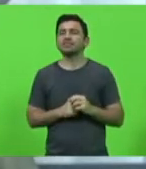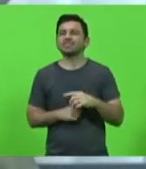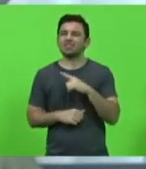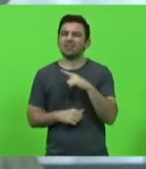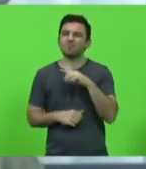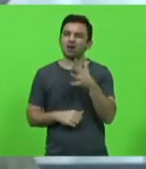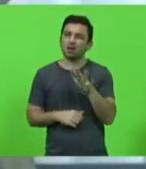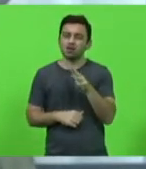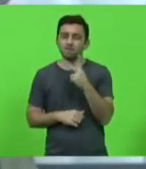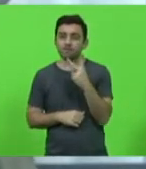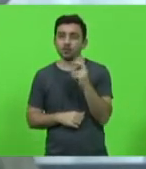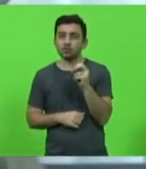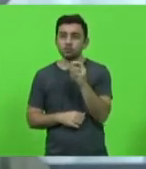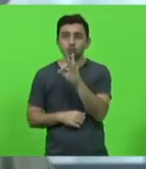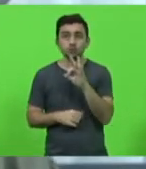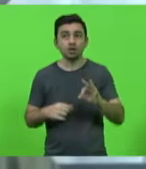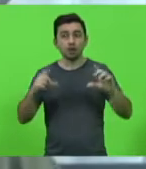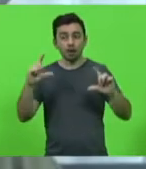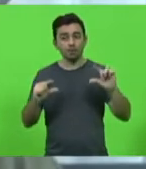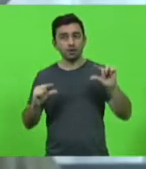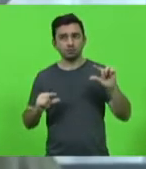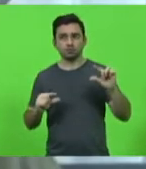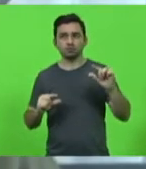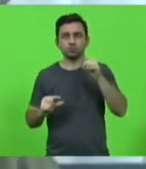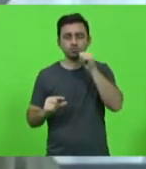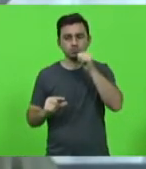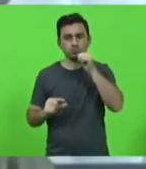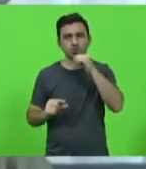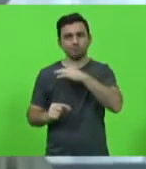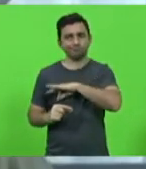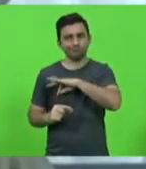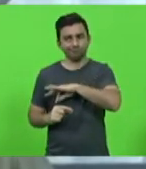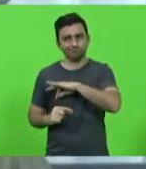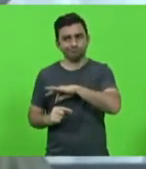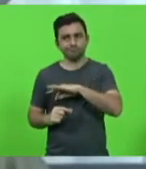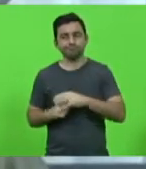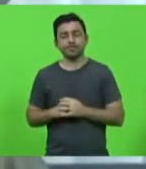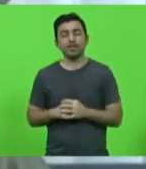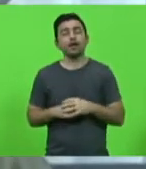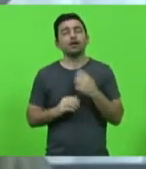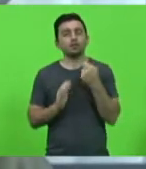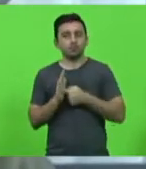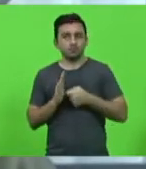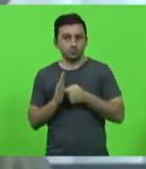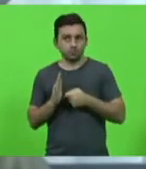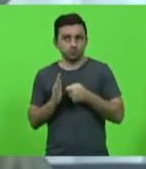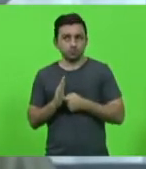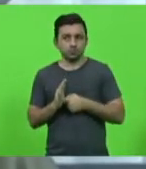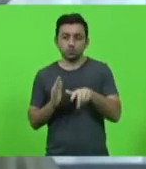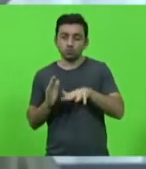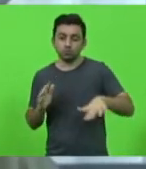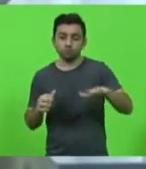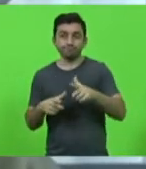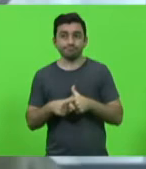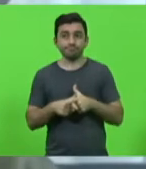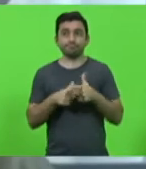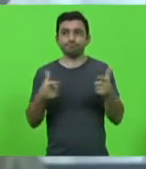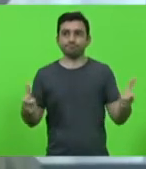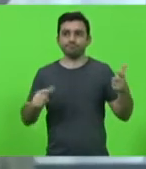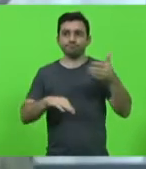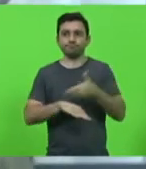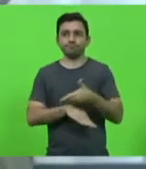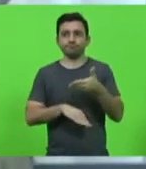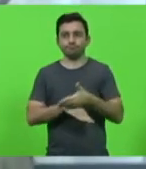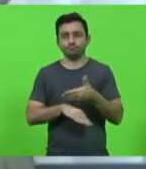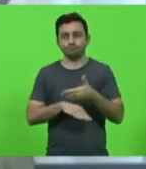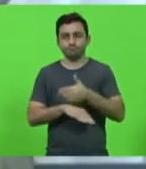média, 20% a menos. Então, eu quero dizer que a luta, inclusive, para que a gente amplie a participação